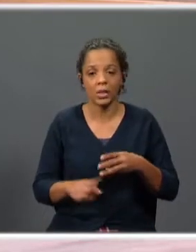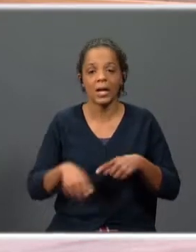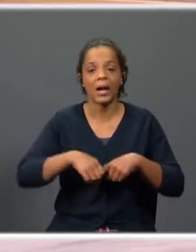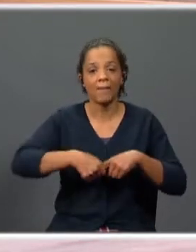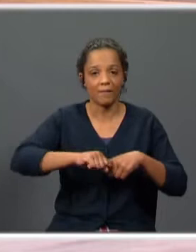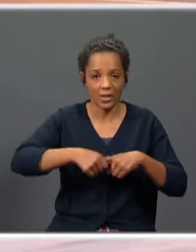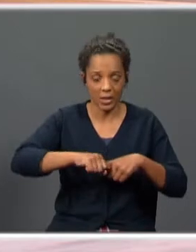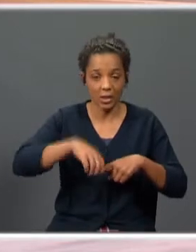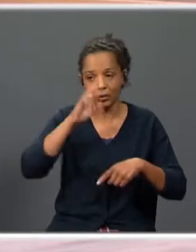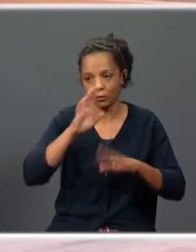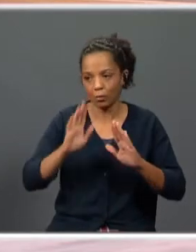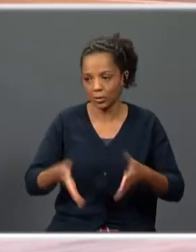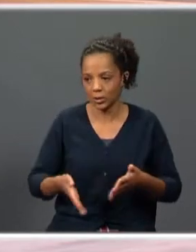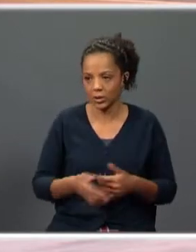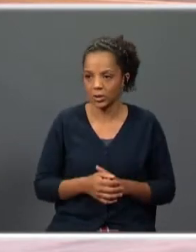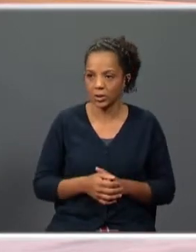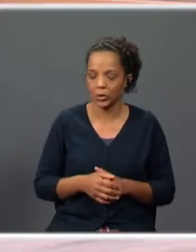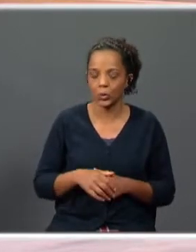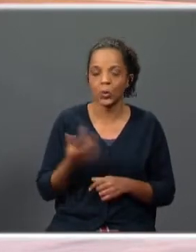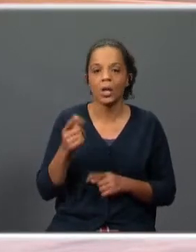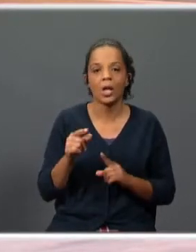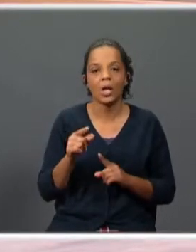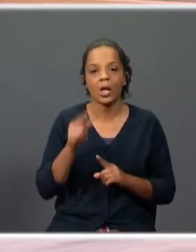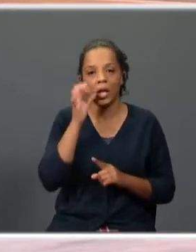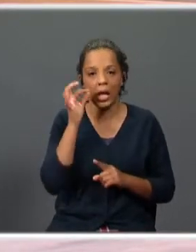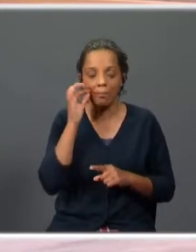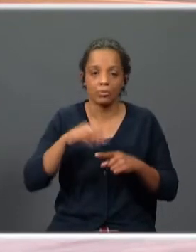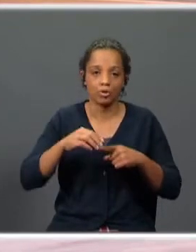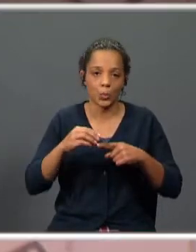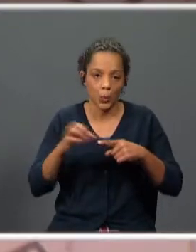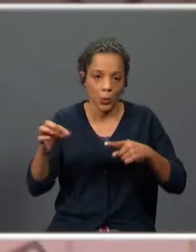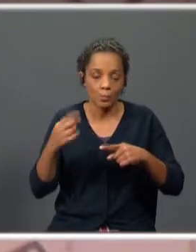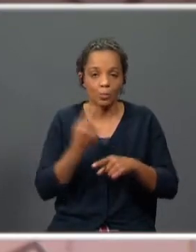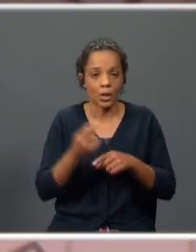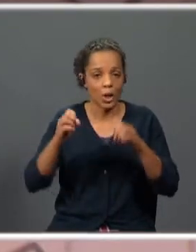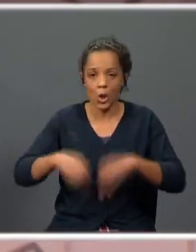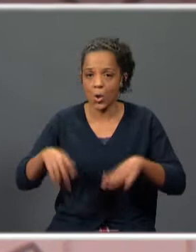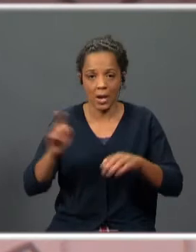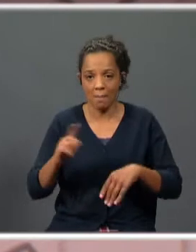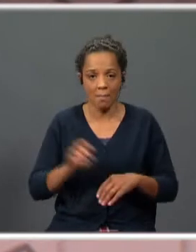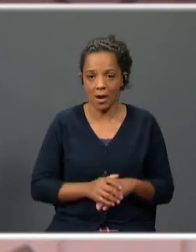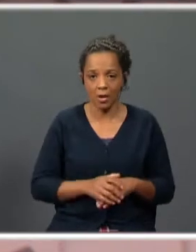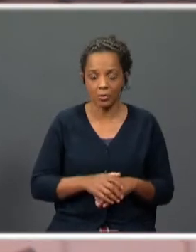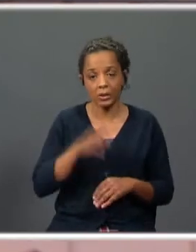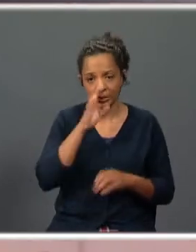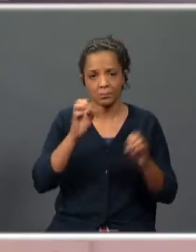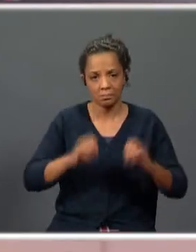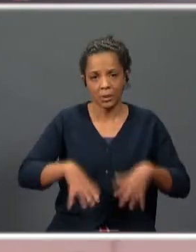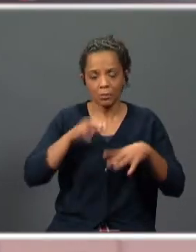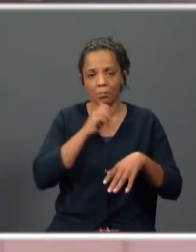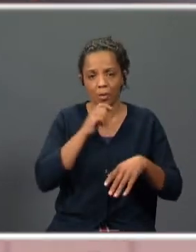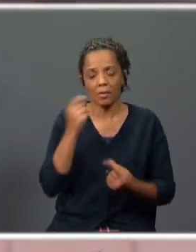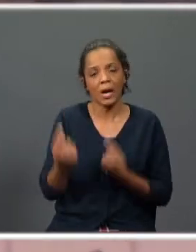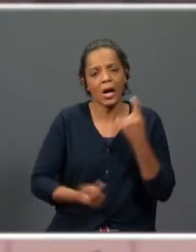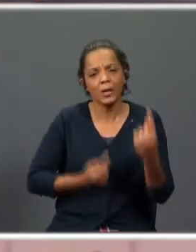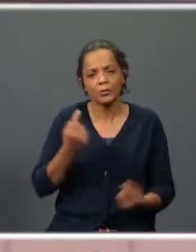afia, caso seja necessário afiarmos o nosso lápis, porque os lápis não são mágicos, mas mesmo os lápis mágicos, era provável que às